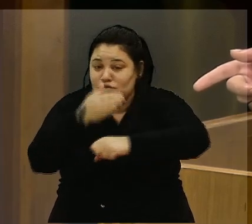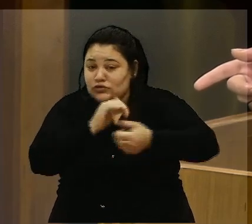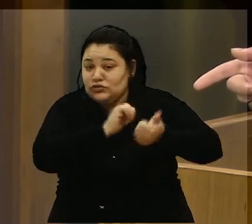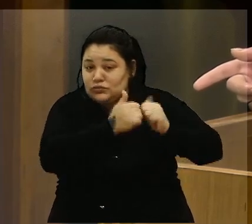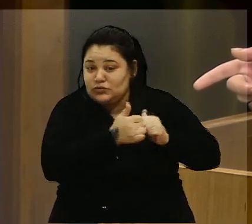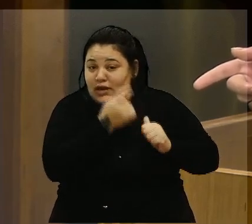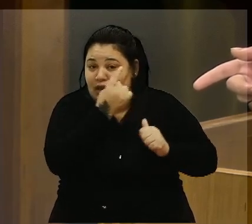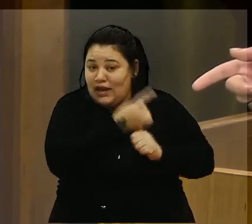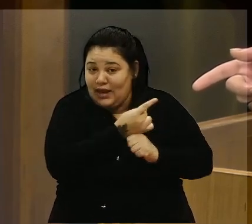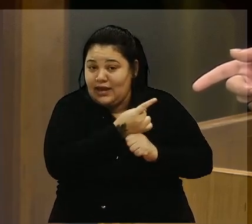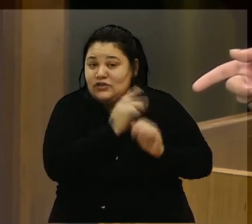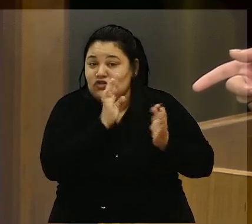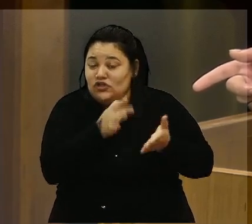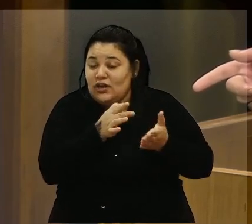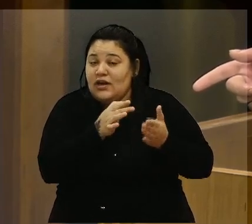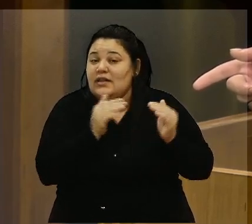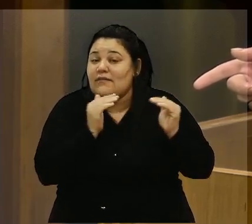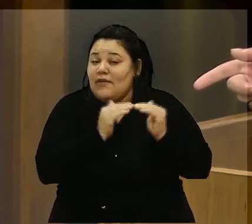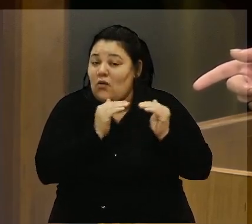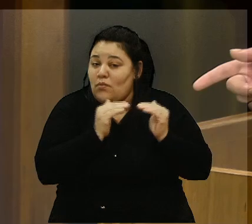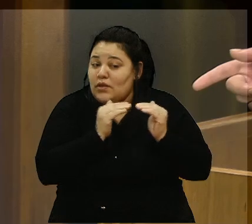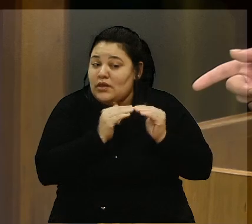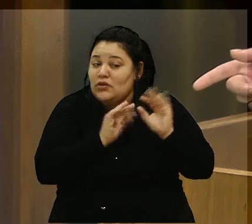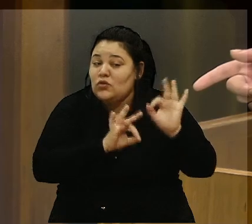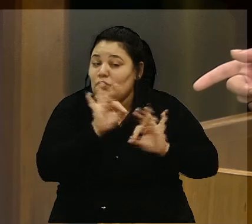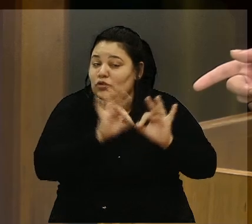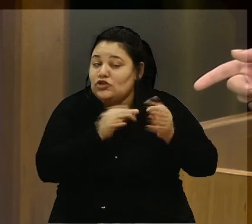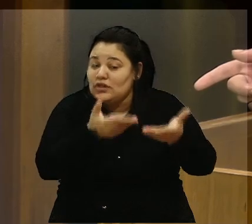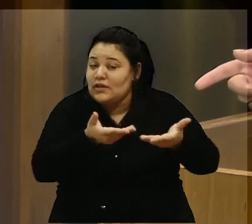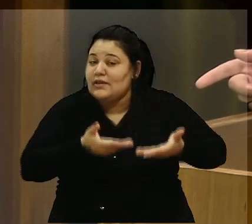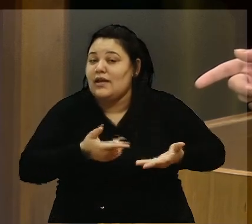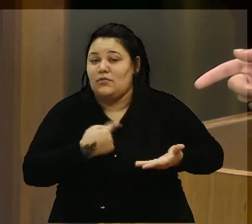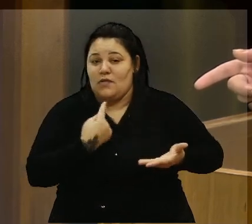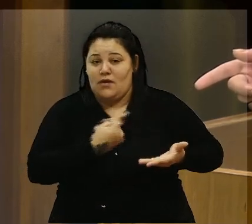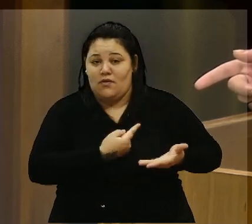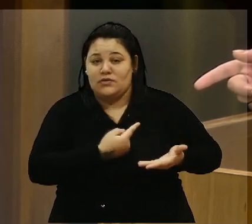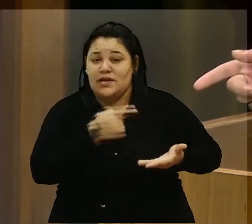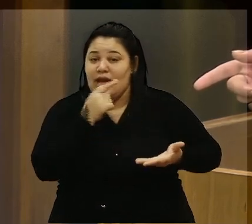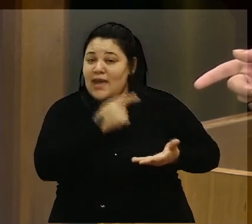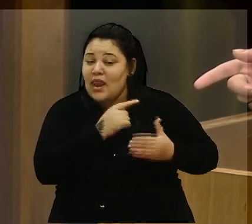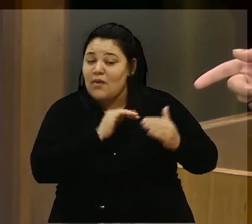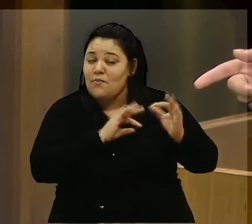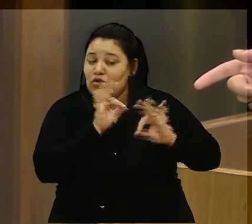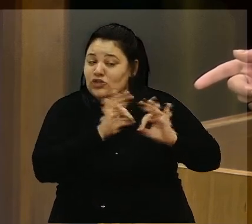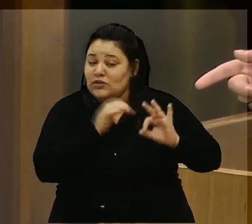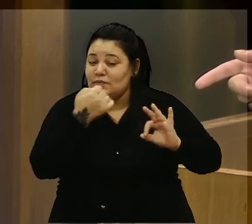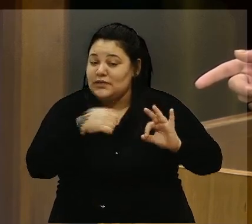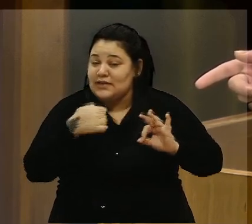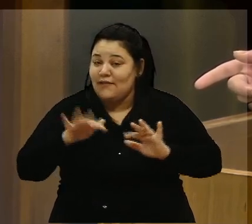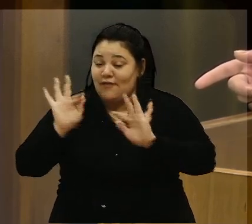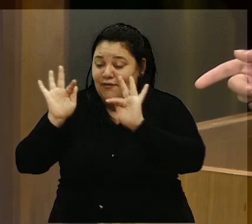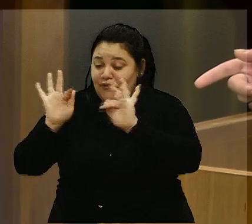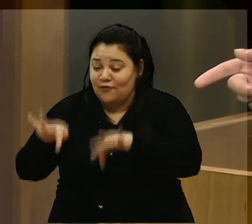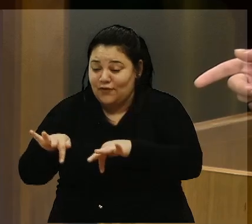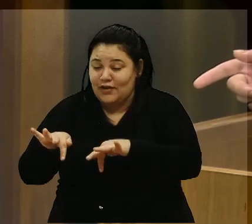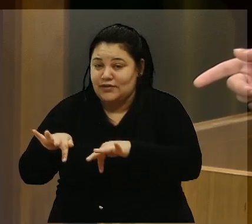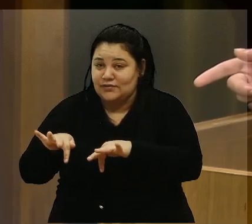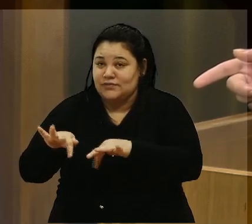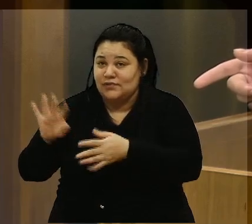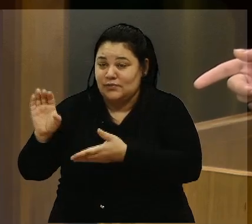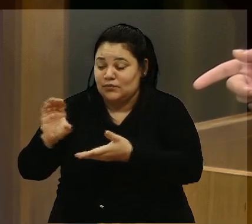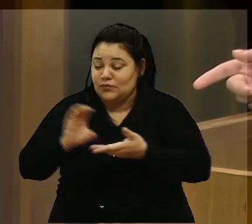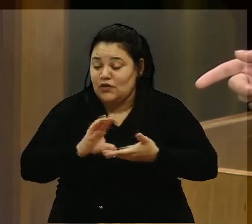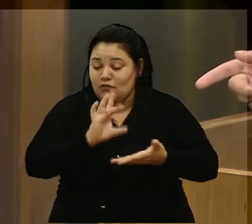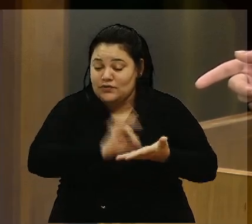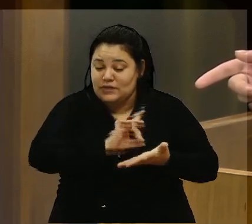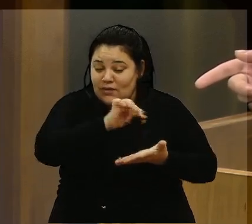Serra estavam de acordo com o projeto que eles tinham nos apresentado. Aquele projeto precisava ser finalizado por recurso ser empenhado aqui em Caxias